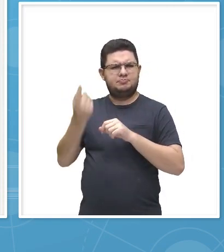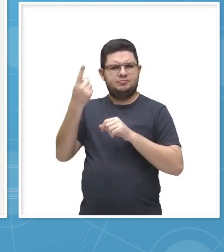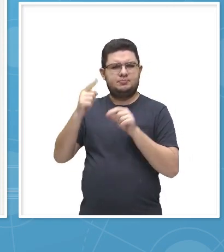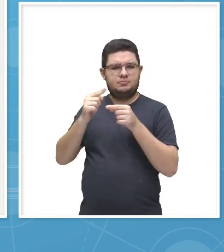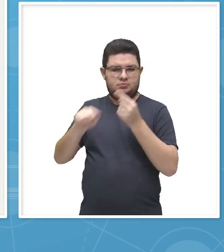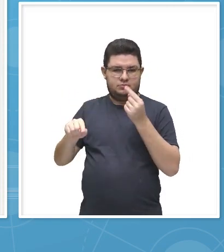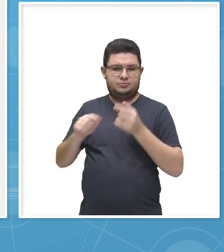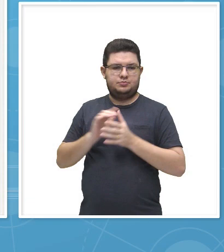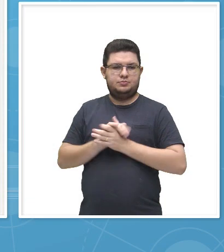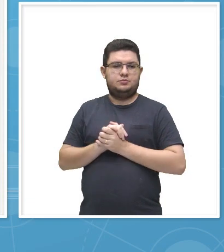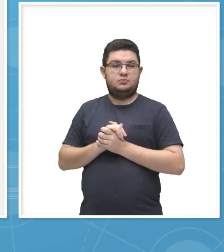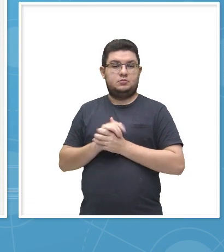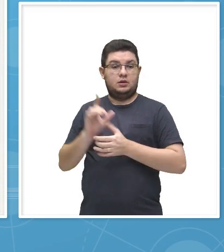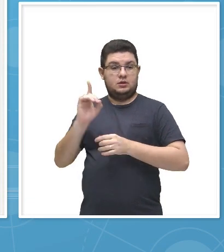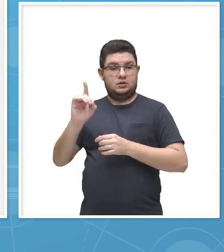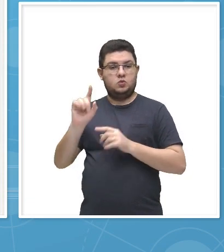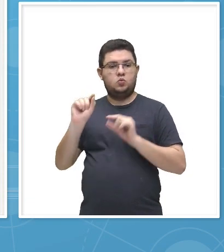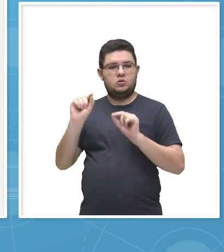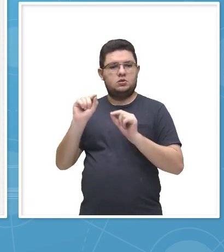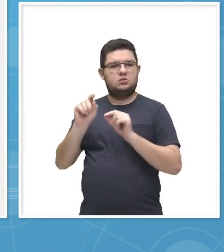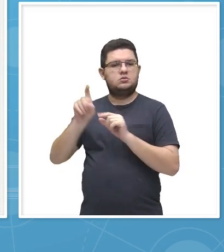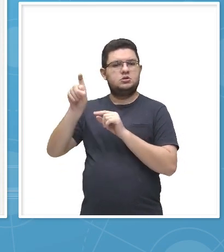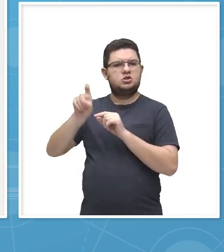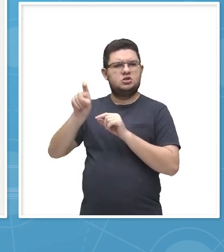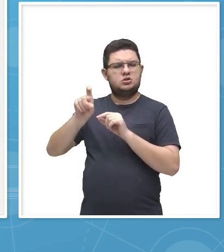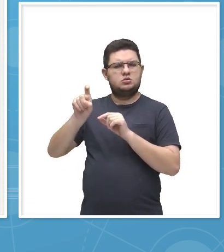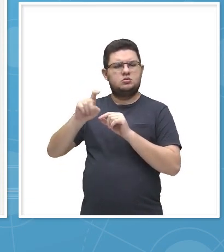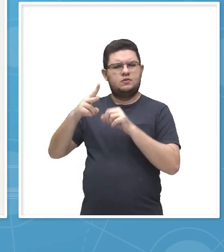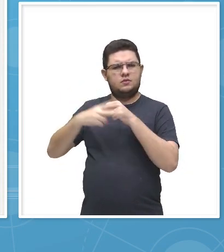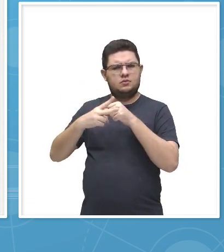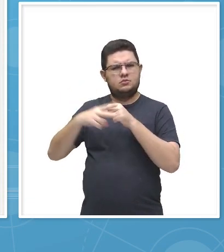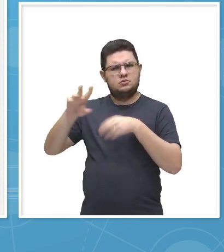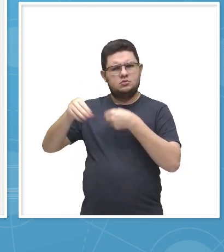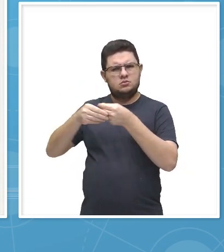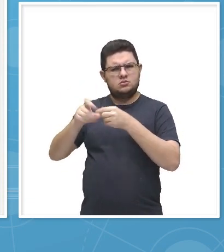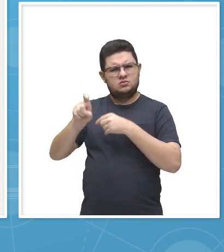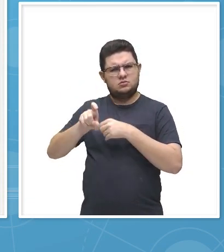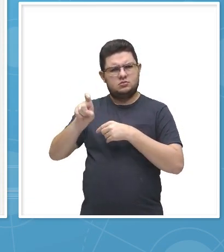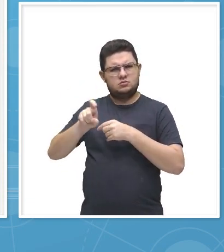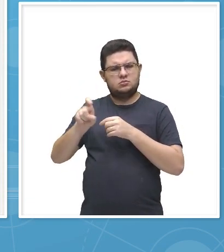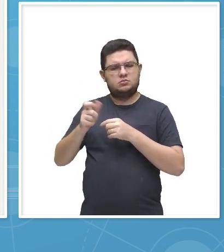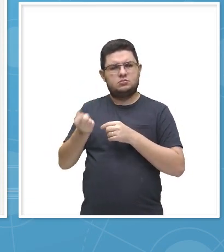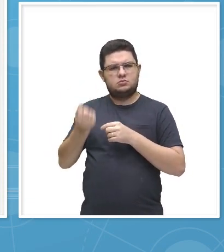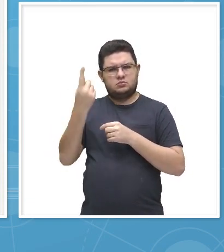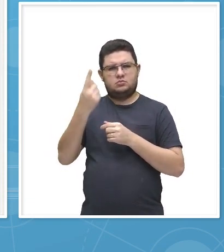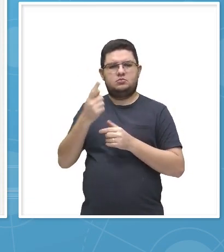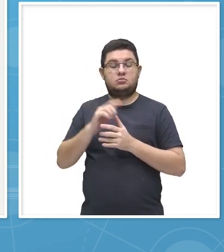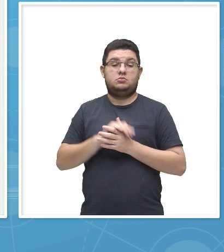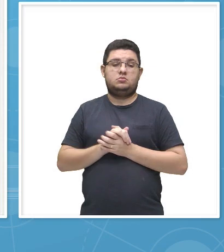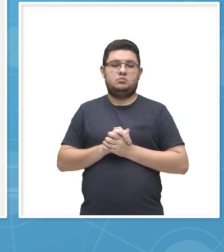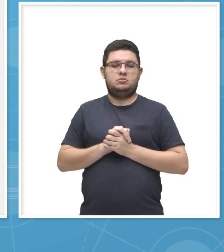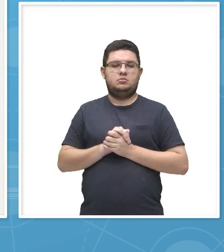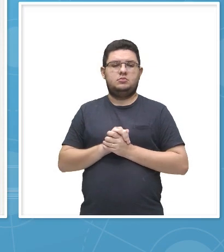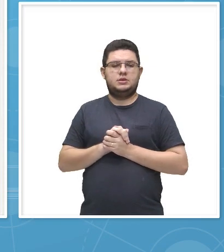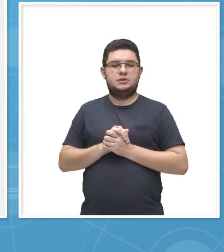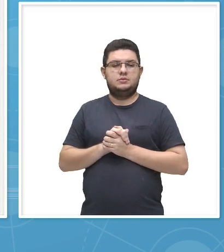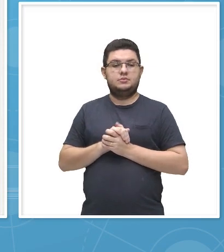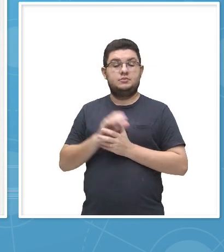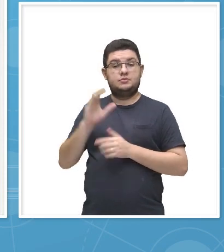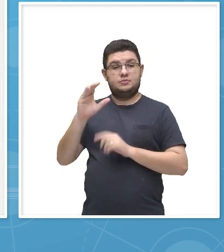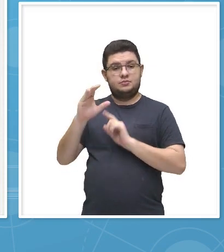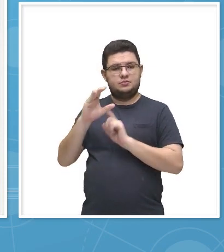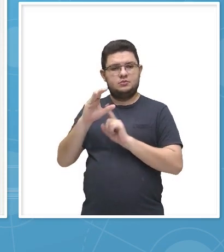adiciona x nos verbos Já pensou nestes workshops meio estranho